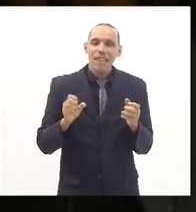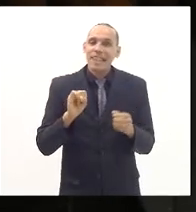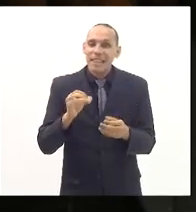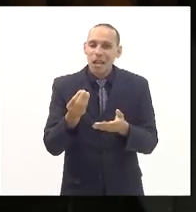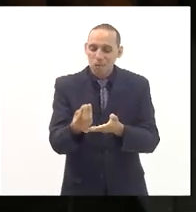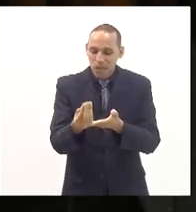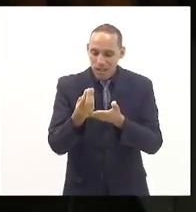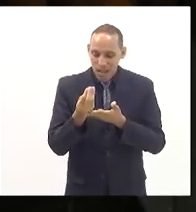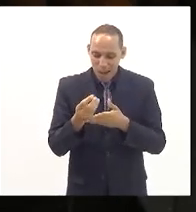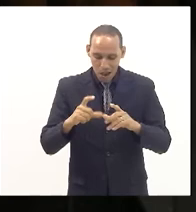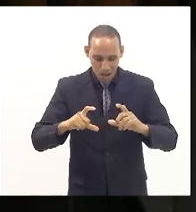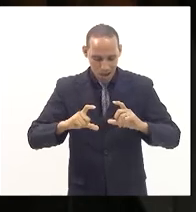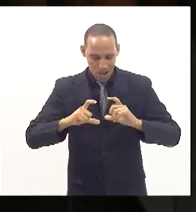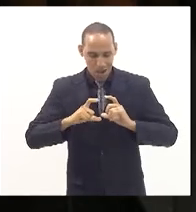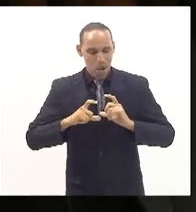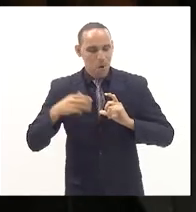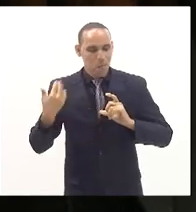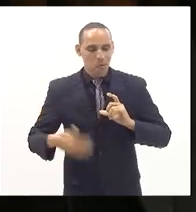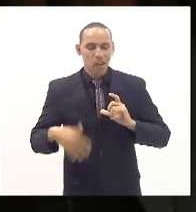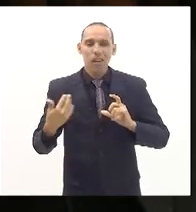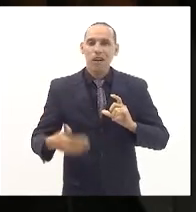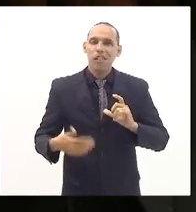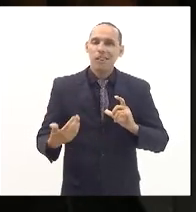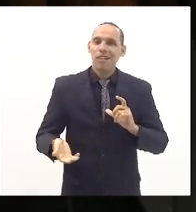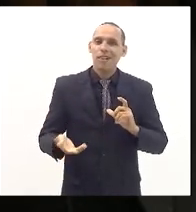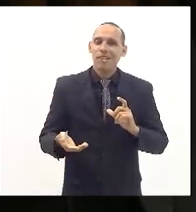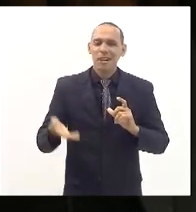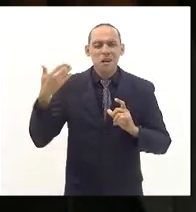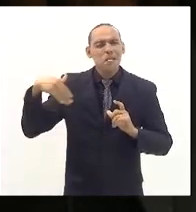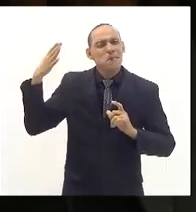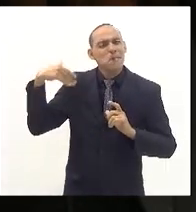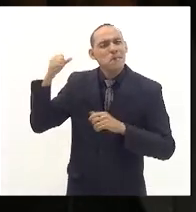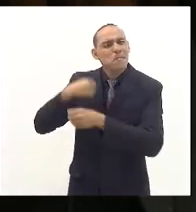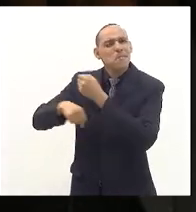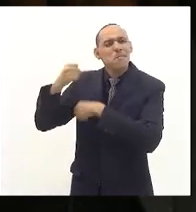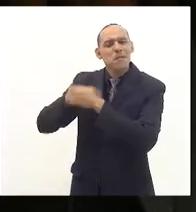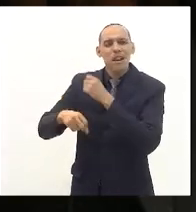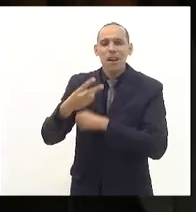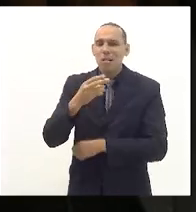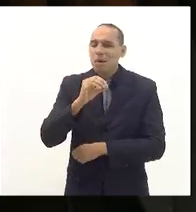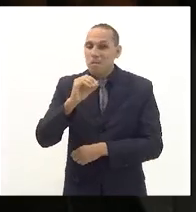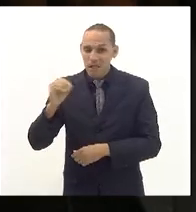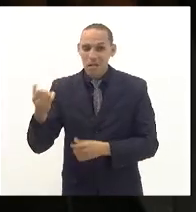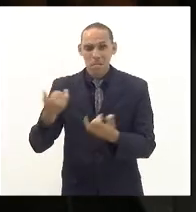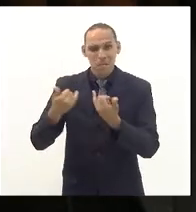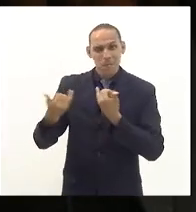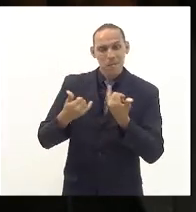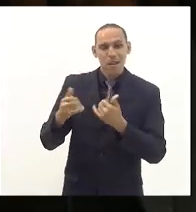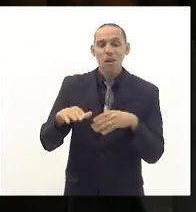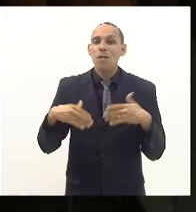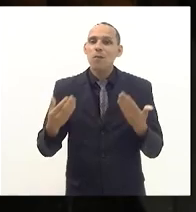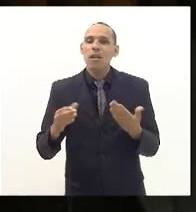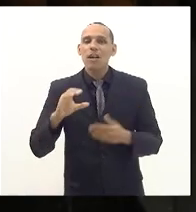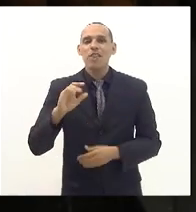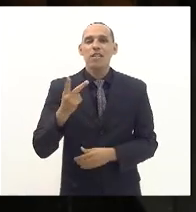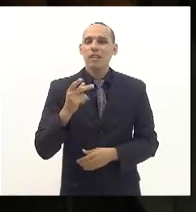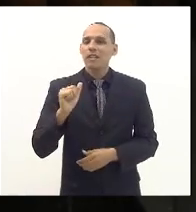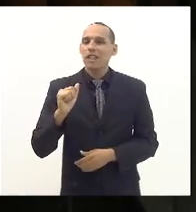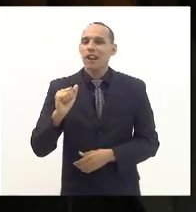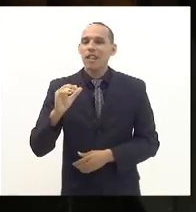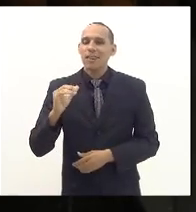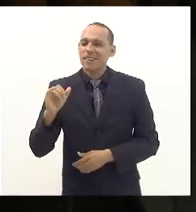a comenda veio hoje e ela foi mencionada nos idos dos anos 2000 por ocasião da chacina da baixada ela vem hoje